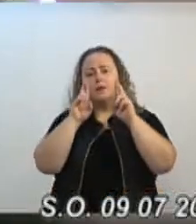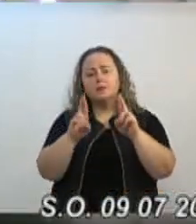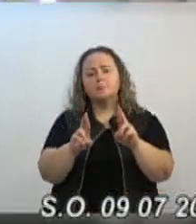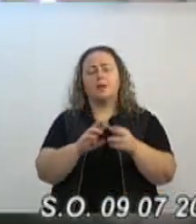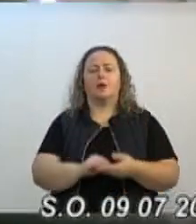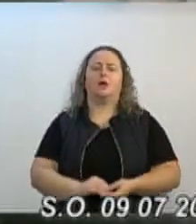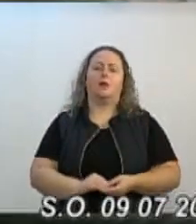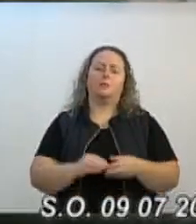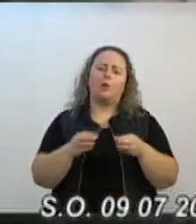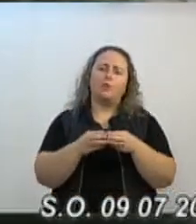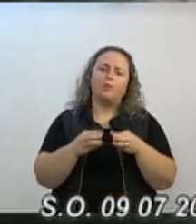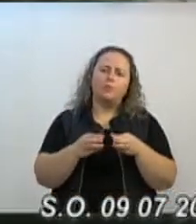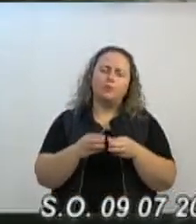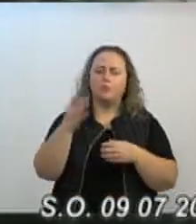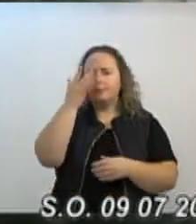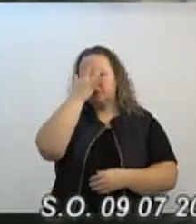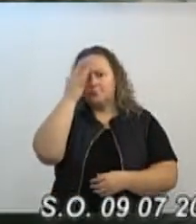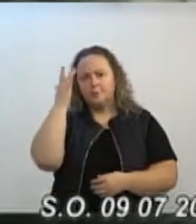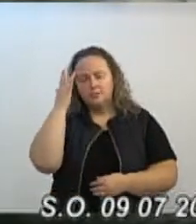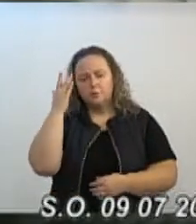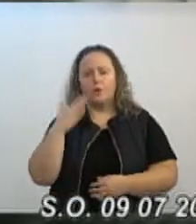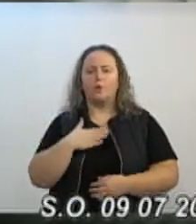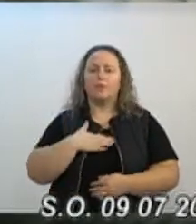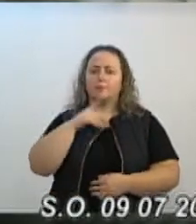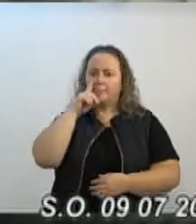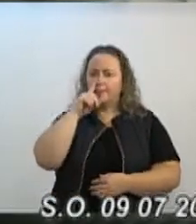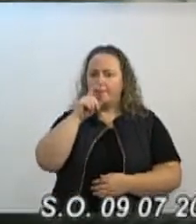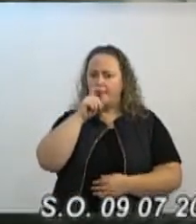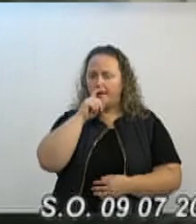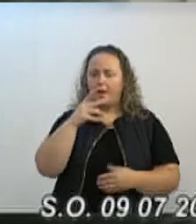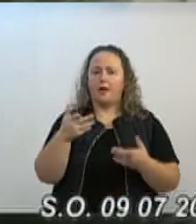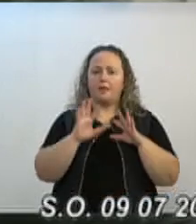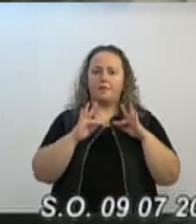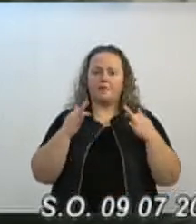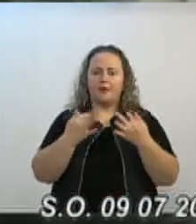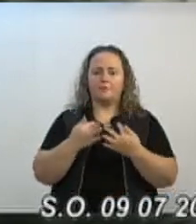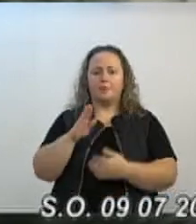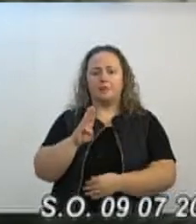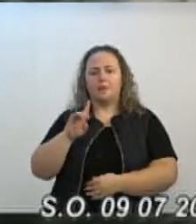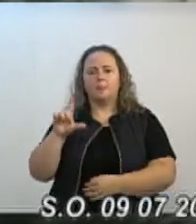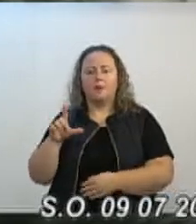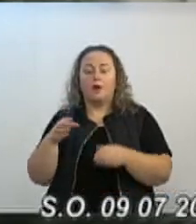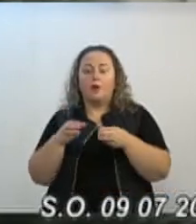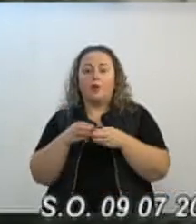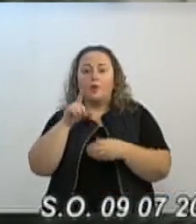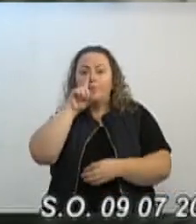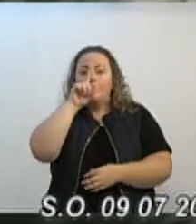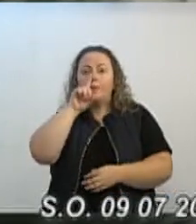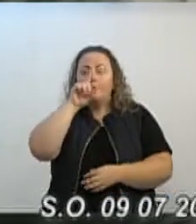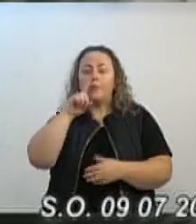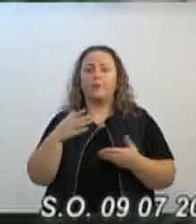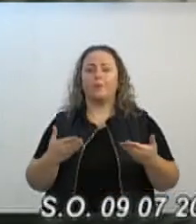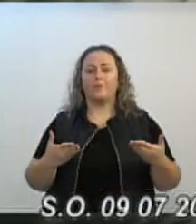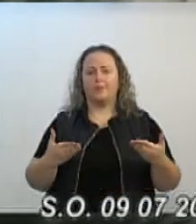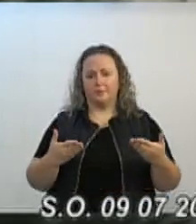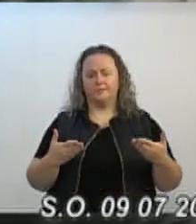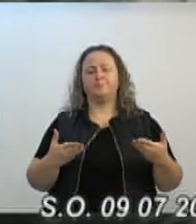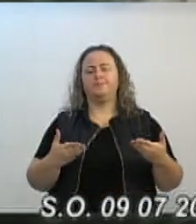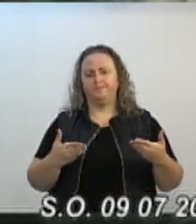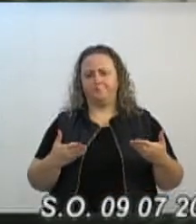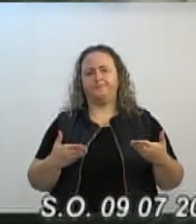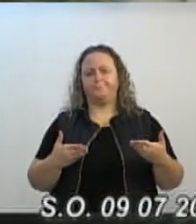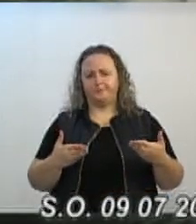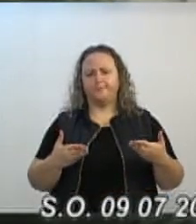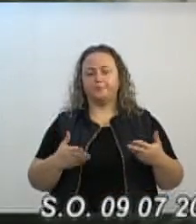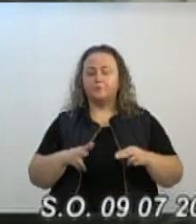ao time, respeito às pessoas. Eu tenho meus pais, toda a minha família aqui na cidade de Blumenau, grupo de risco, então eu acho que tem coisas que